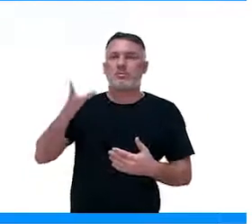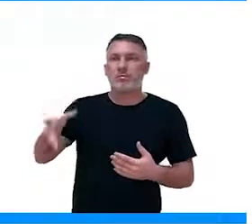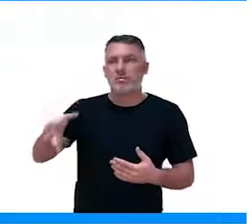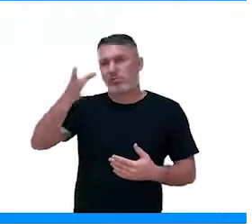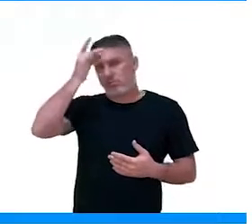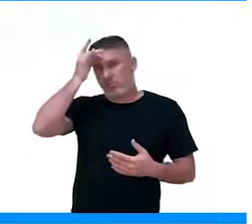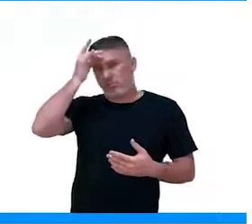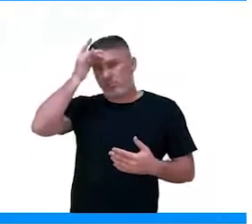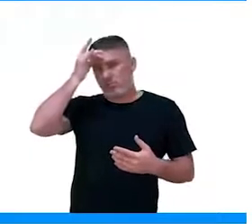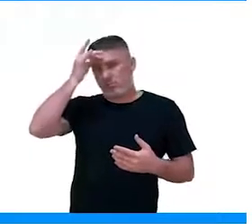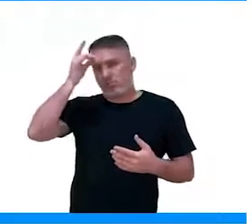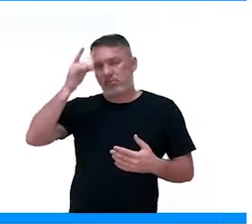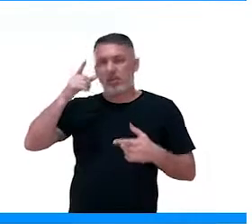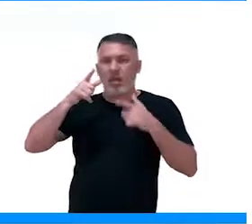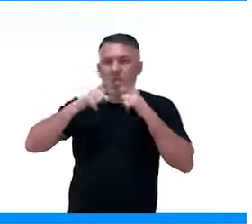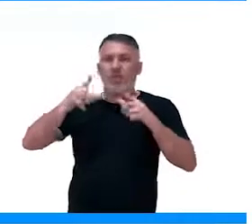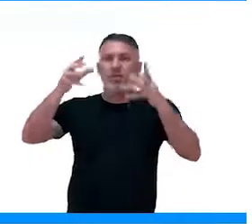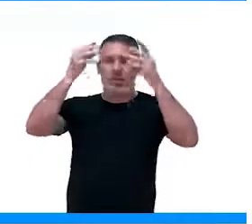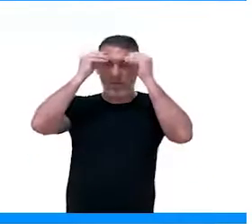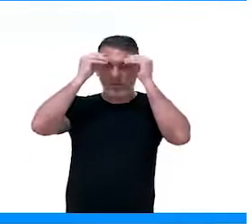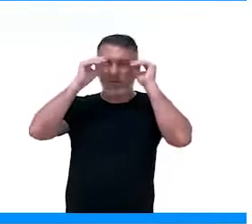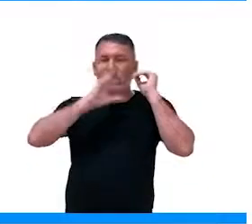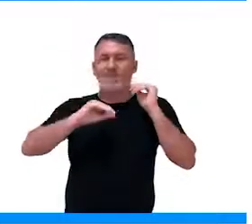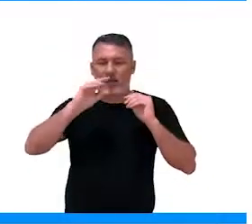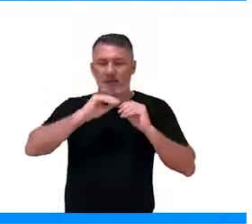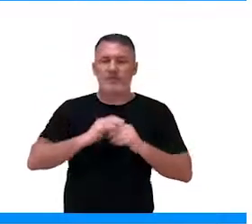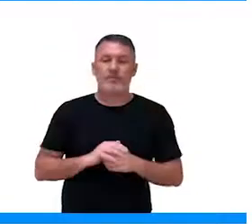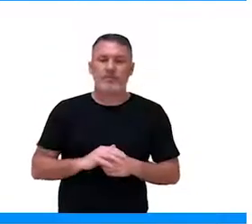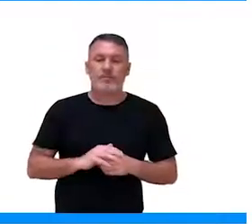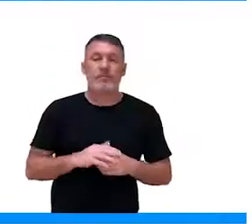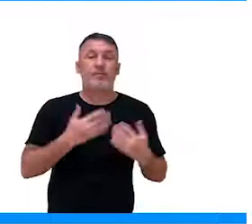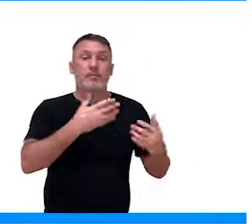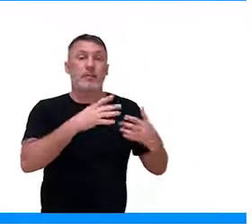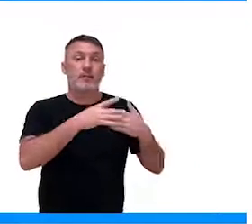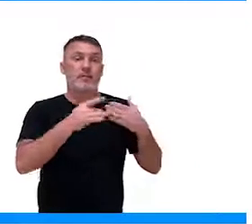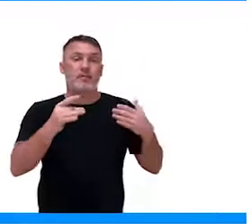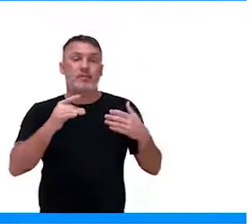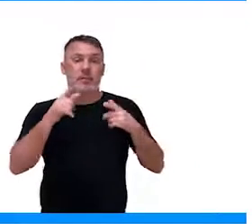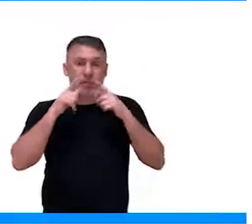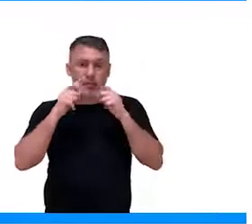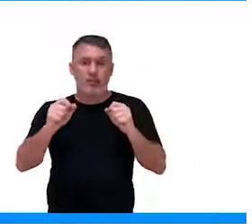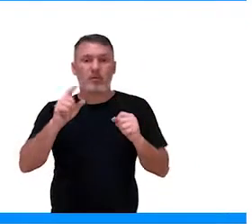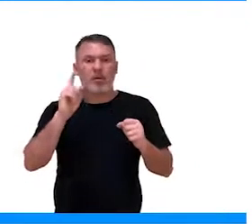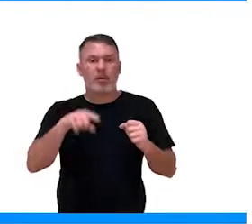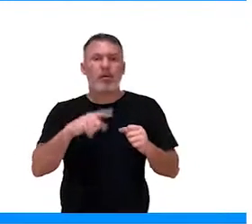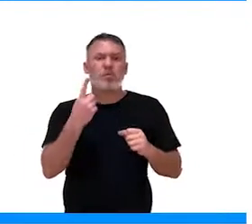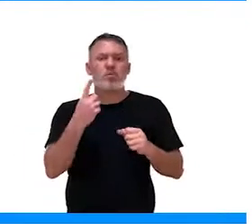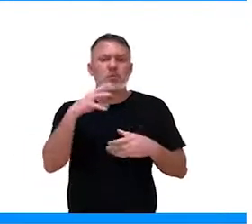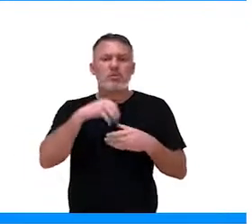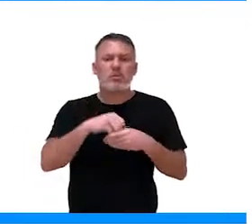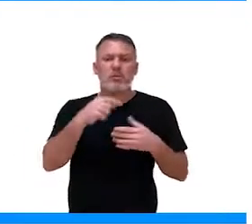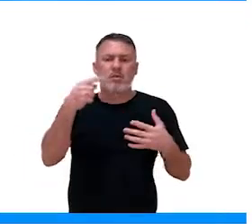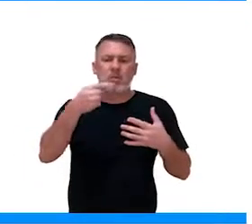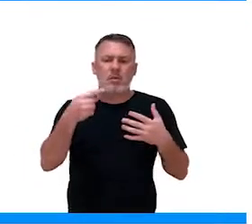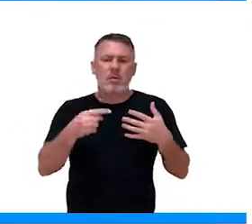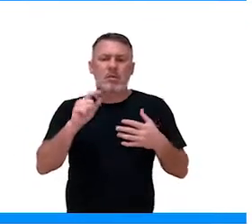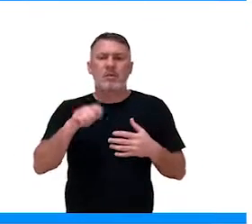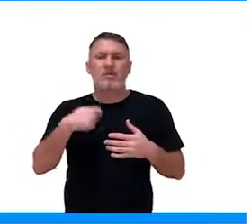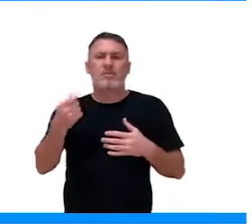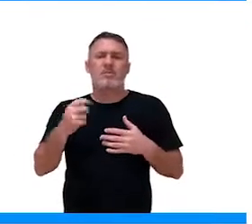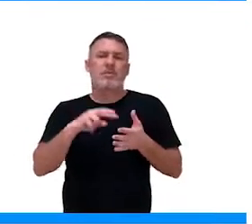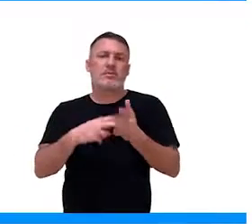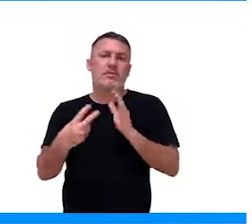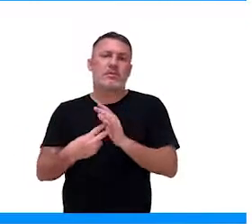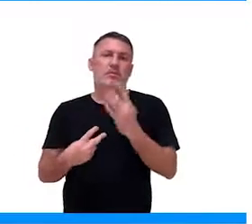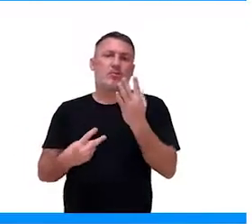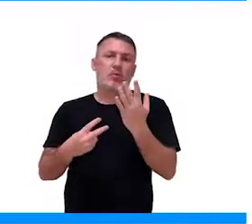aquisição, né, de início e de aprendizado da fala. Então, o signo linguístico é a unidade de significação que